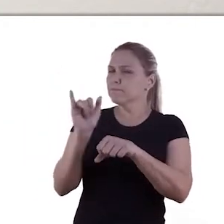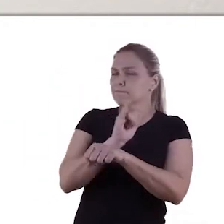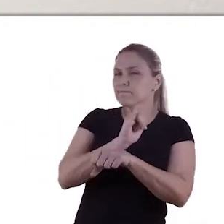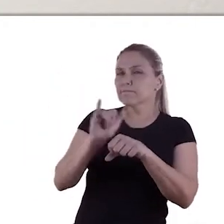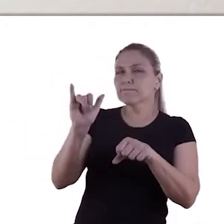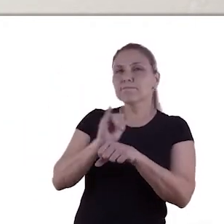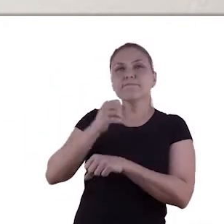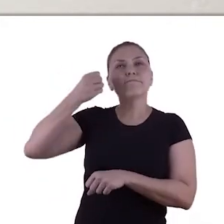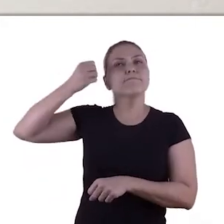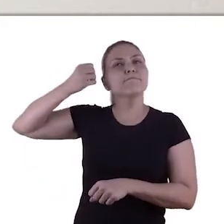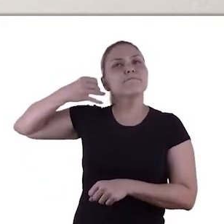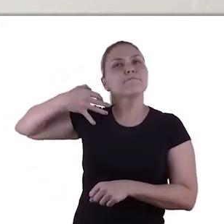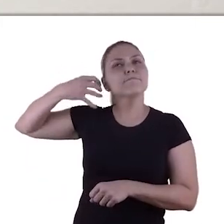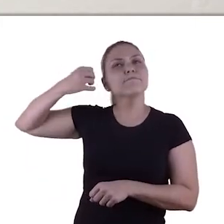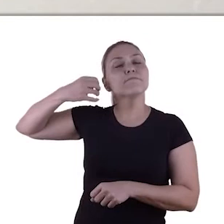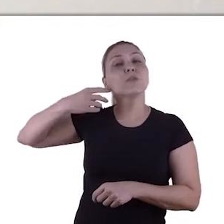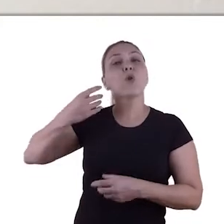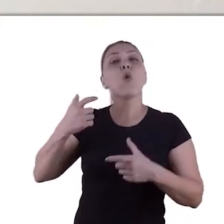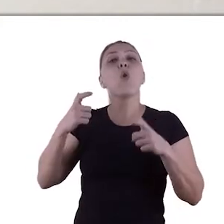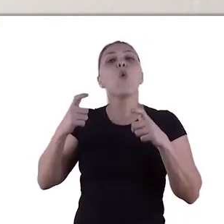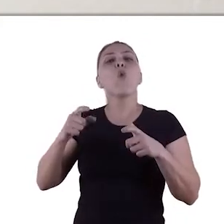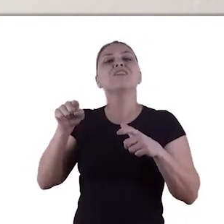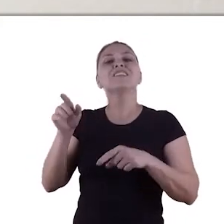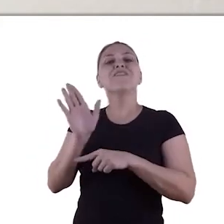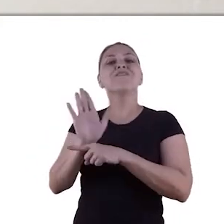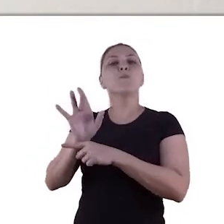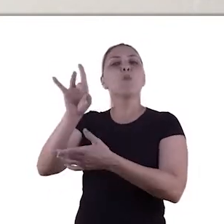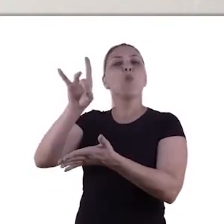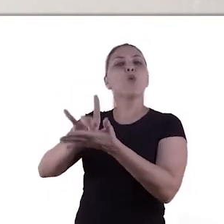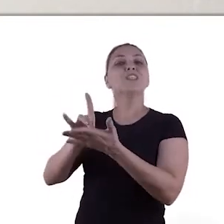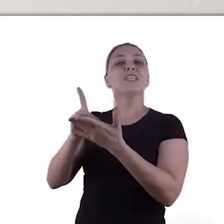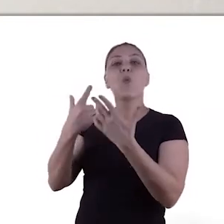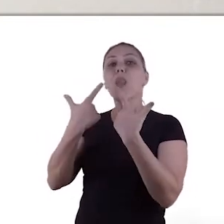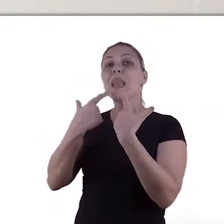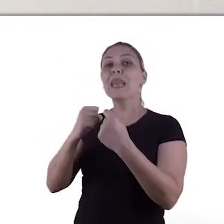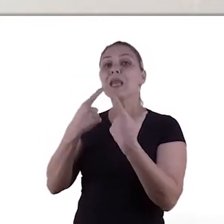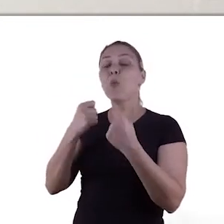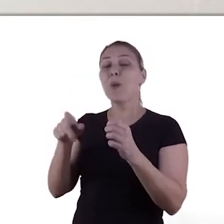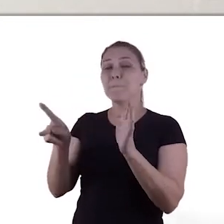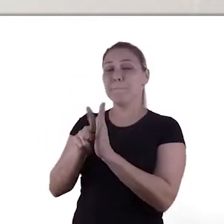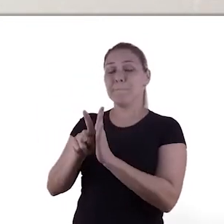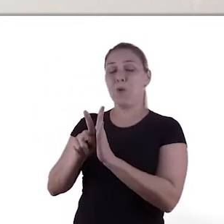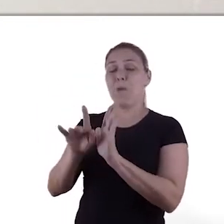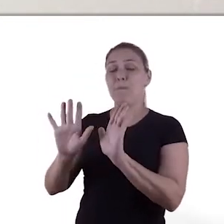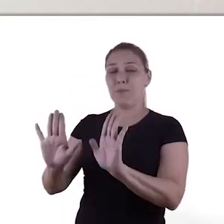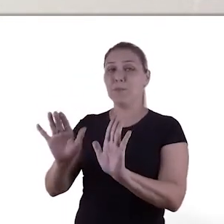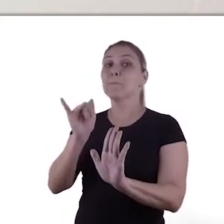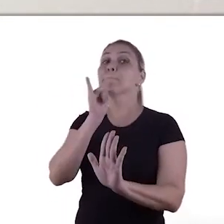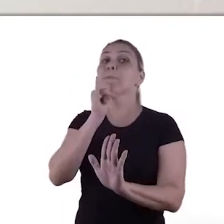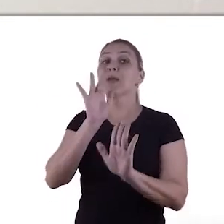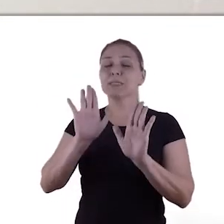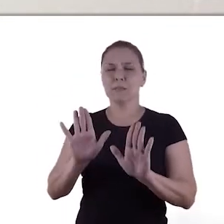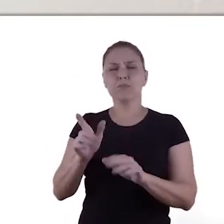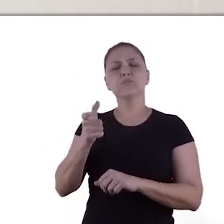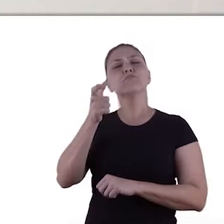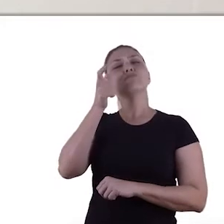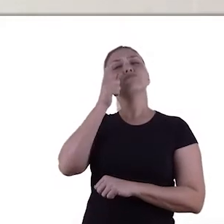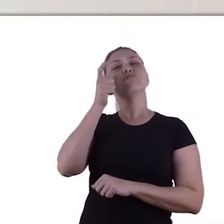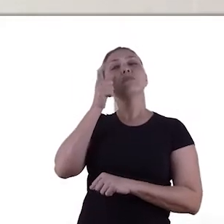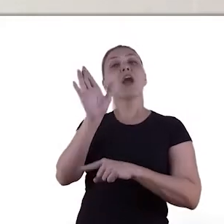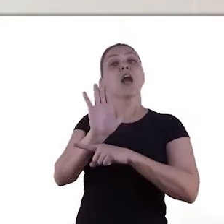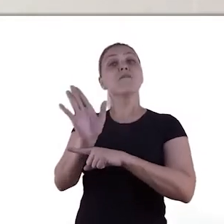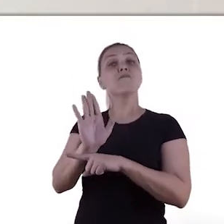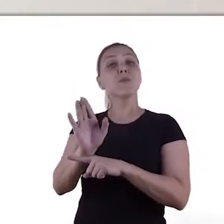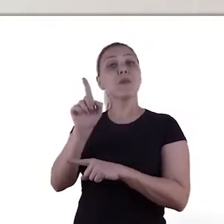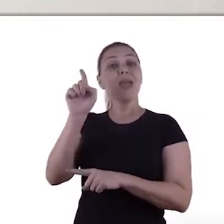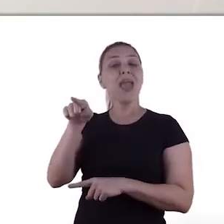de audiodescrição ele só está disponível no idioma original do filme, ou seja, se eu vou